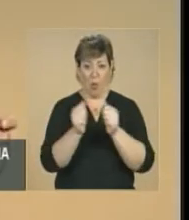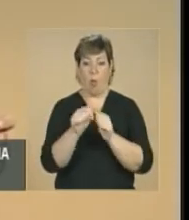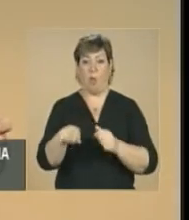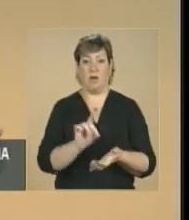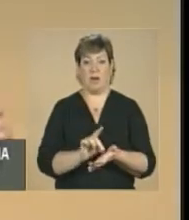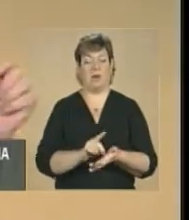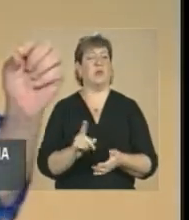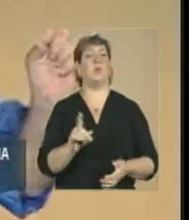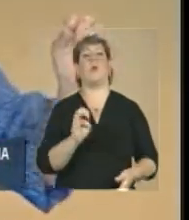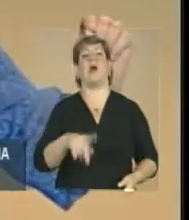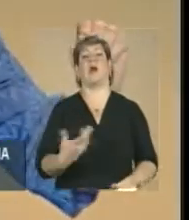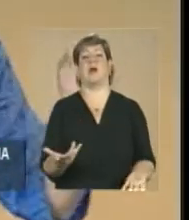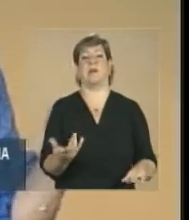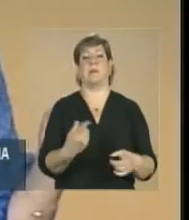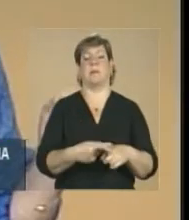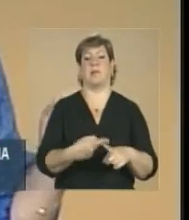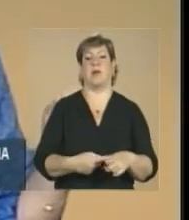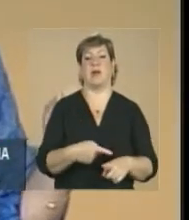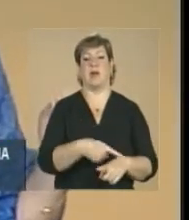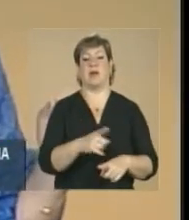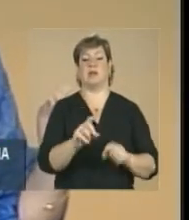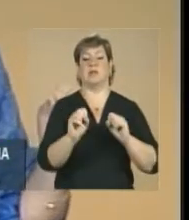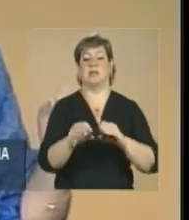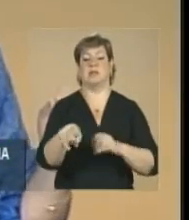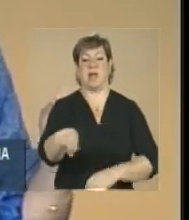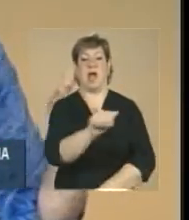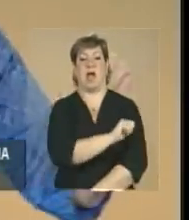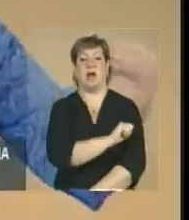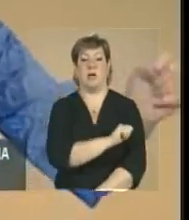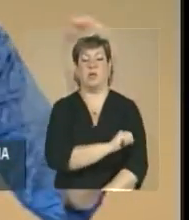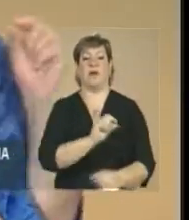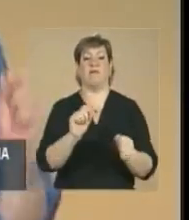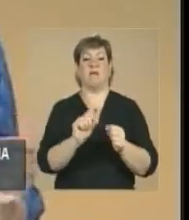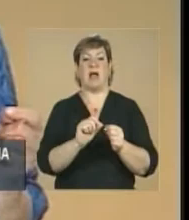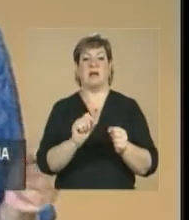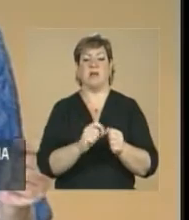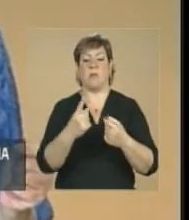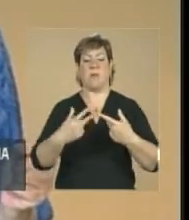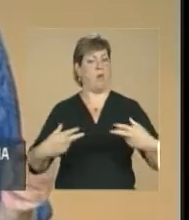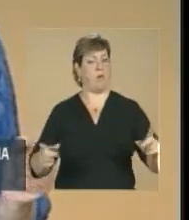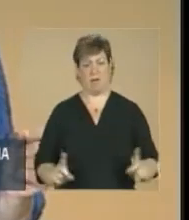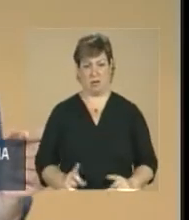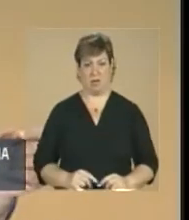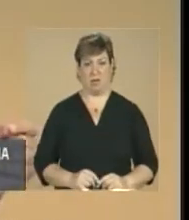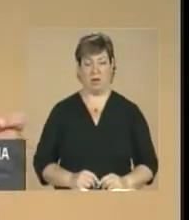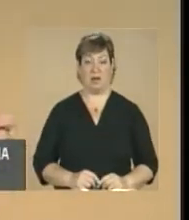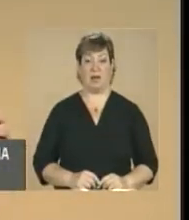porque ele não ensina o estudante a fazer um objeto, não é isso.